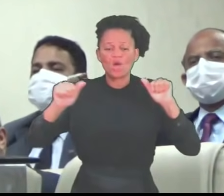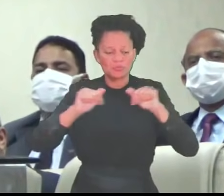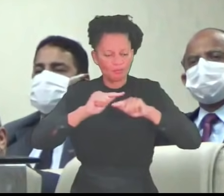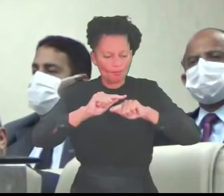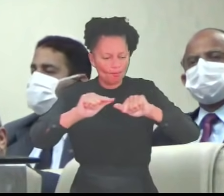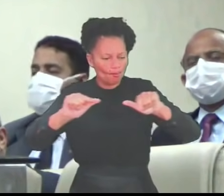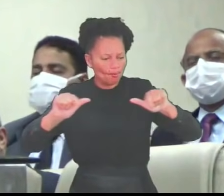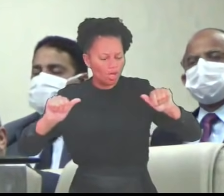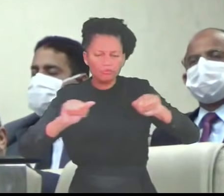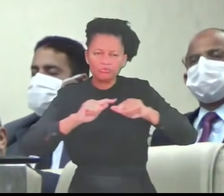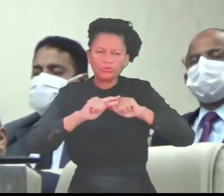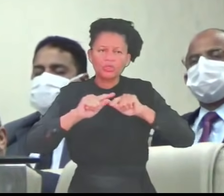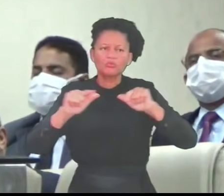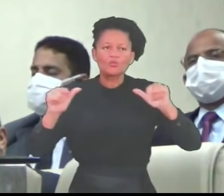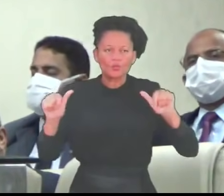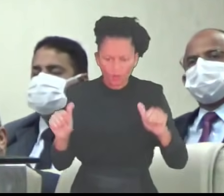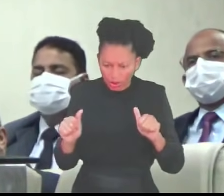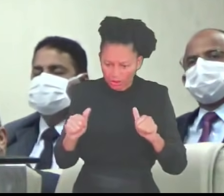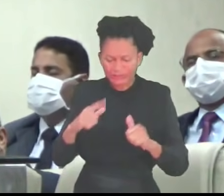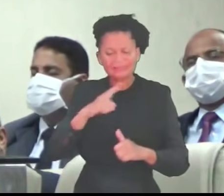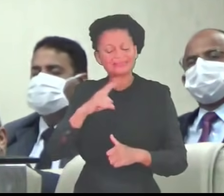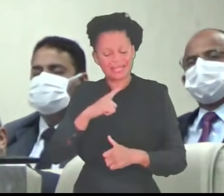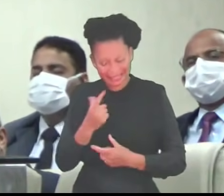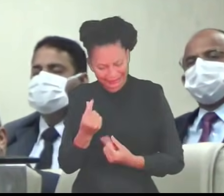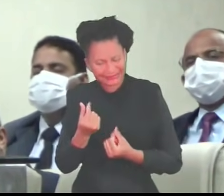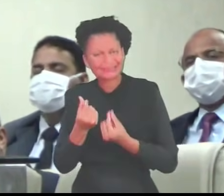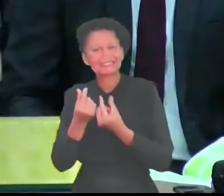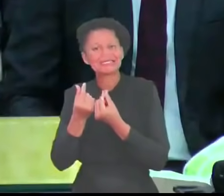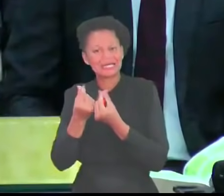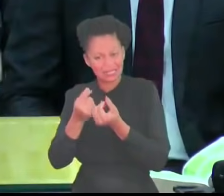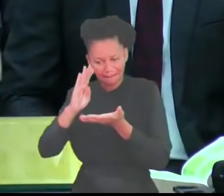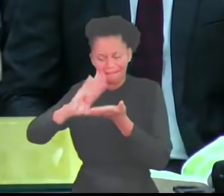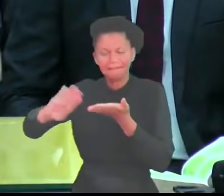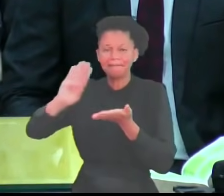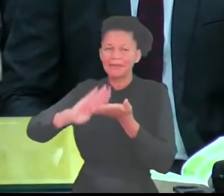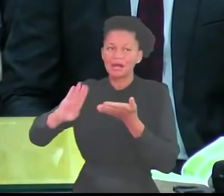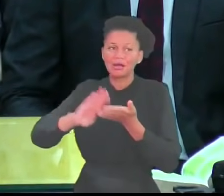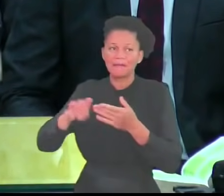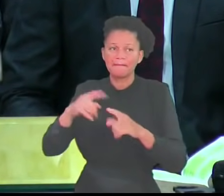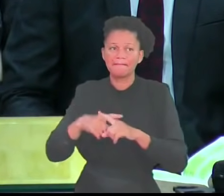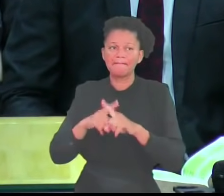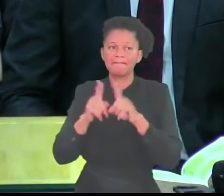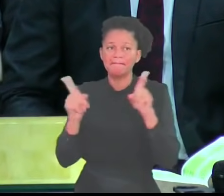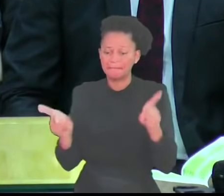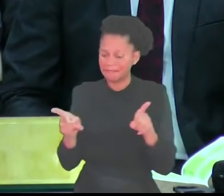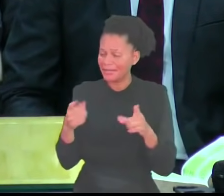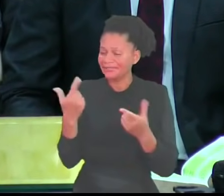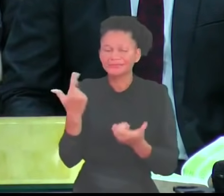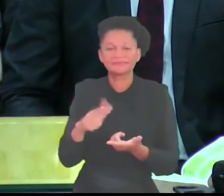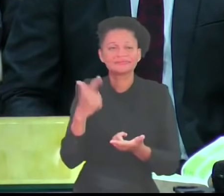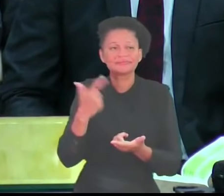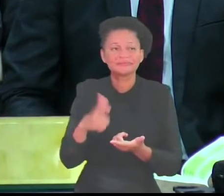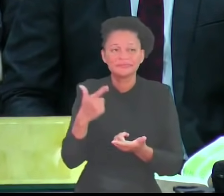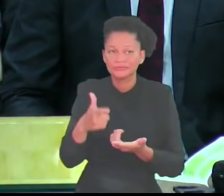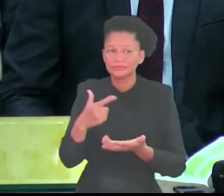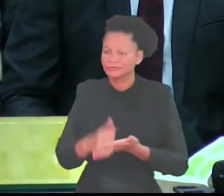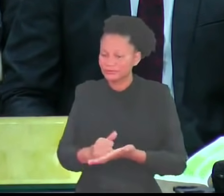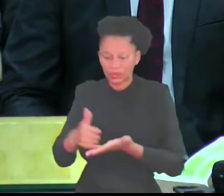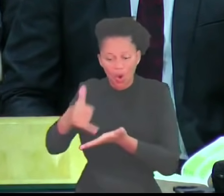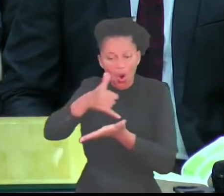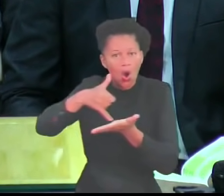dinheiro, têm o dinheiro em casa, têm o dinheiro no banco, mas não tem farinha, não tem